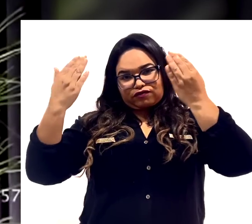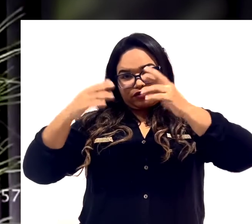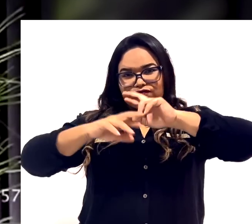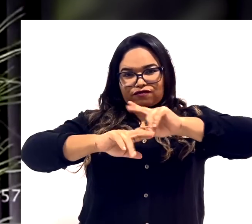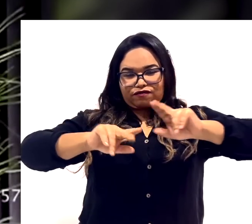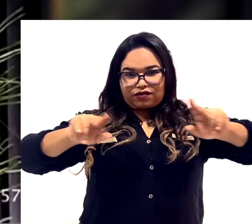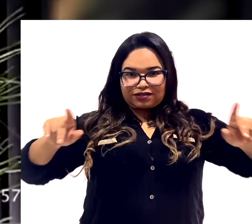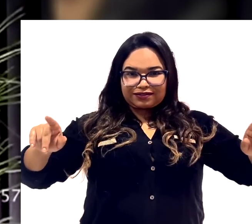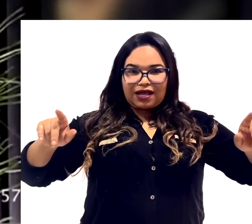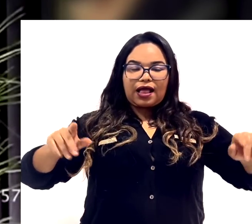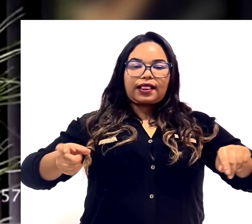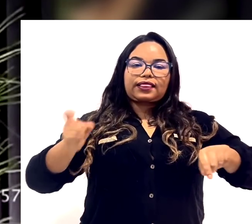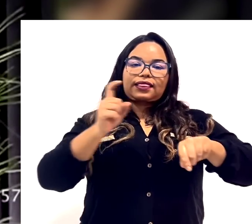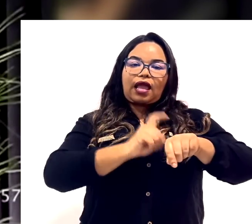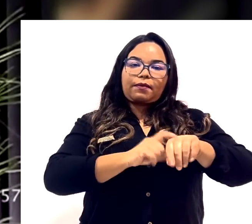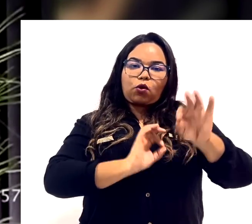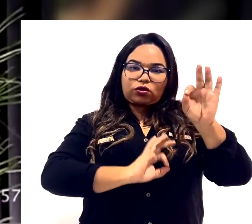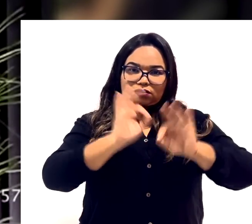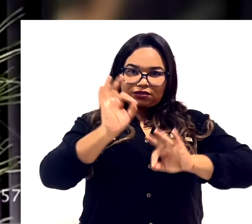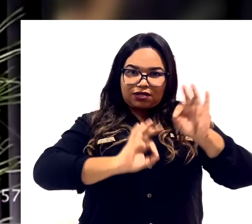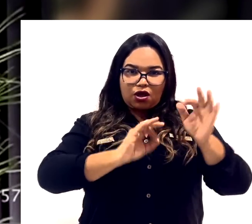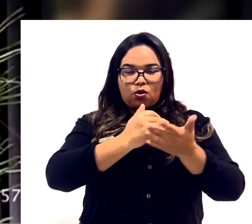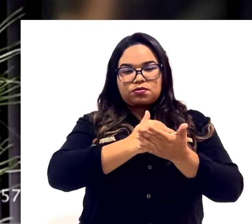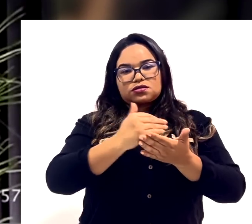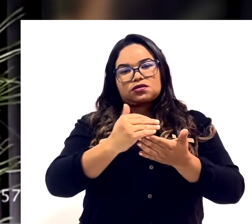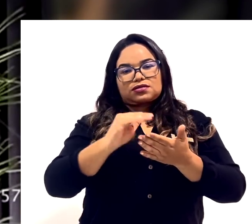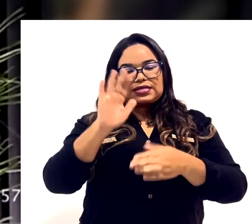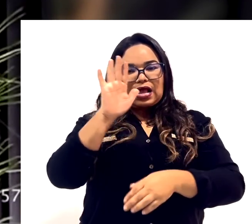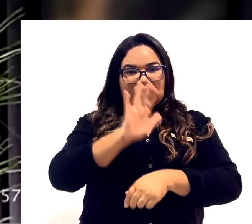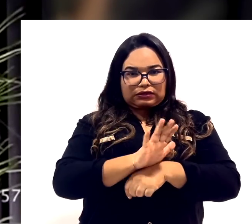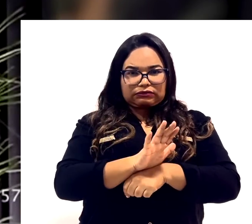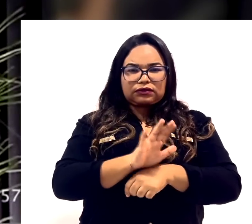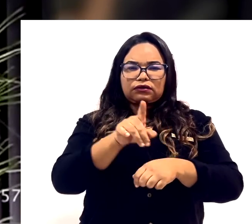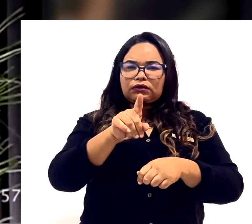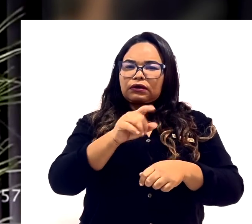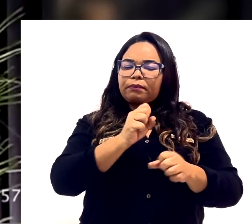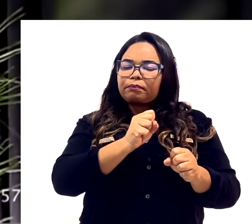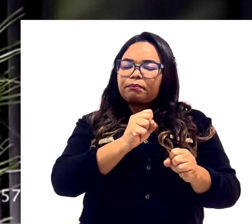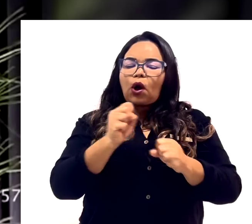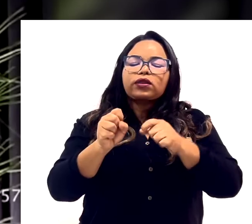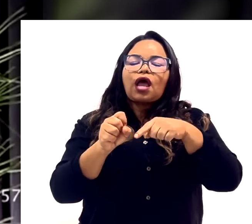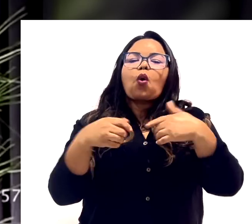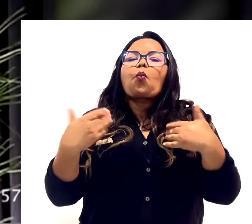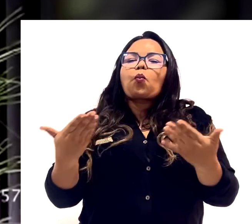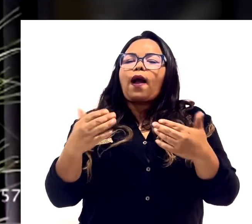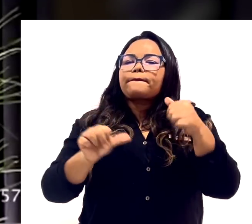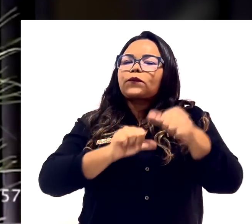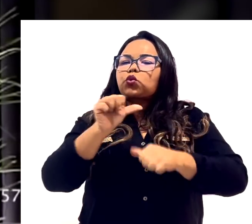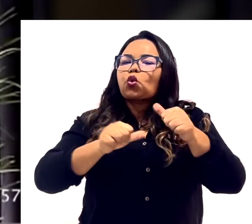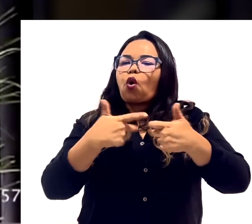festivais e tempos que foram estabelecidos. Será que esse poder mudou tudo isto?